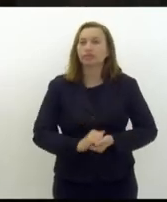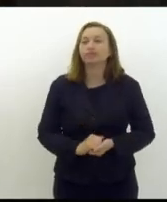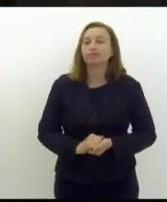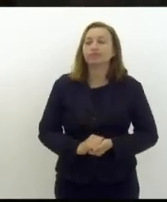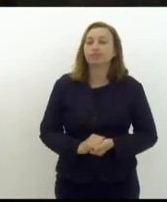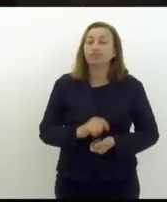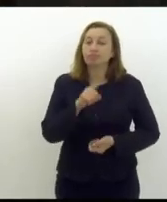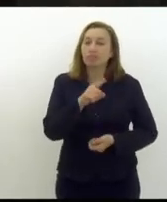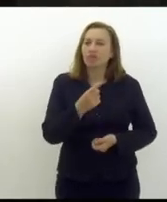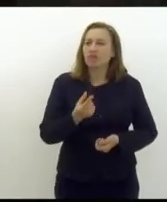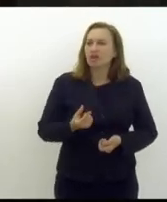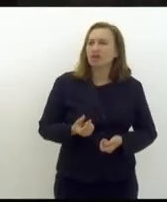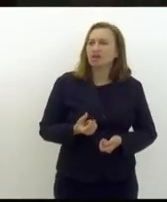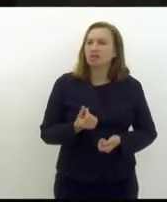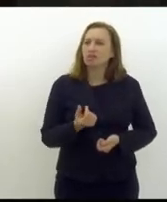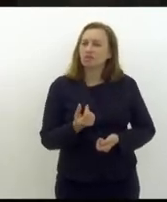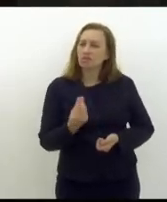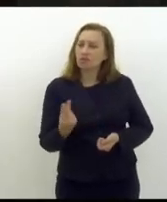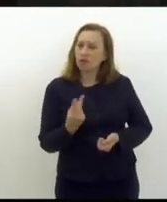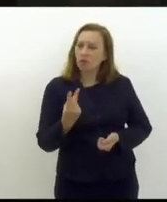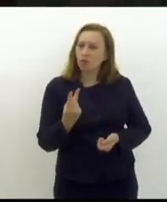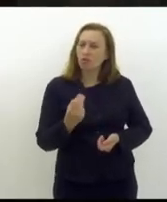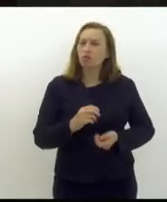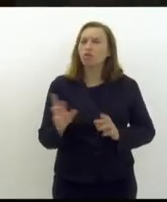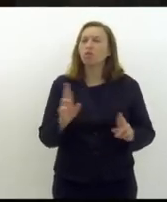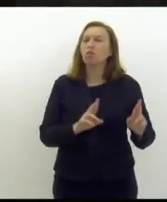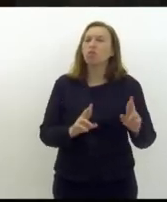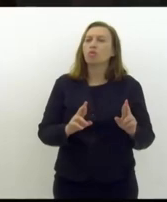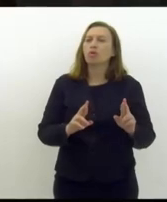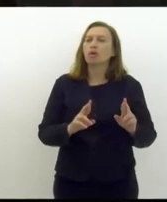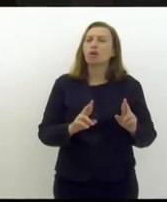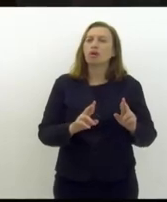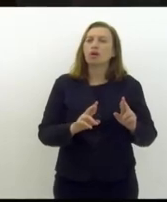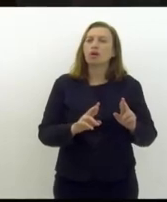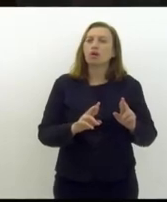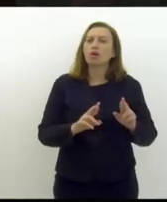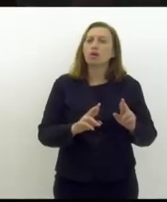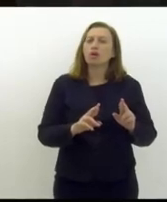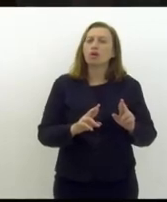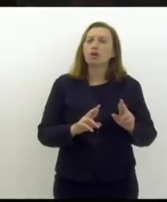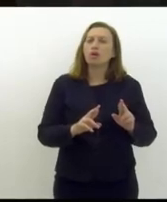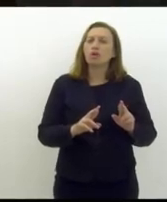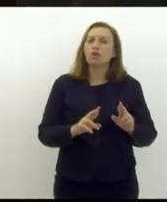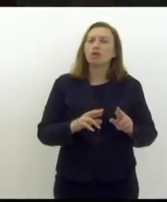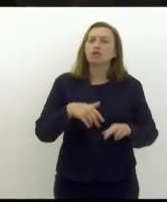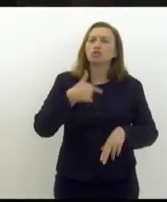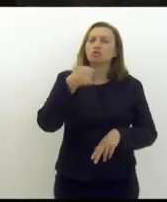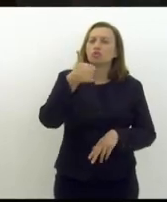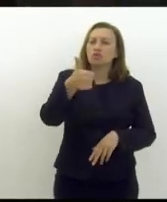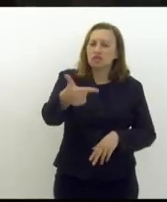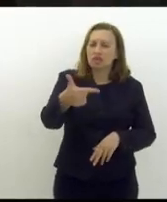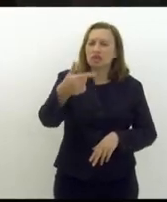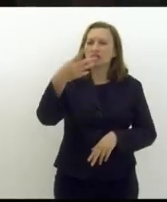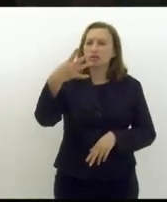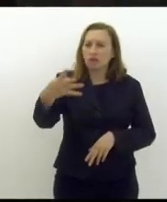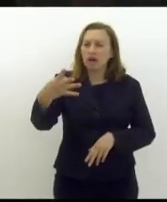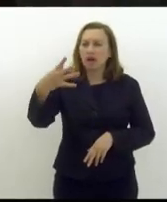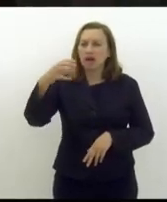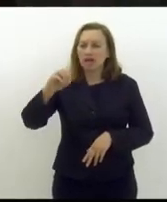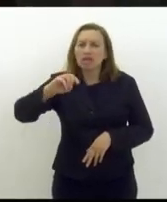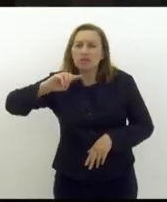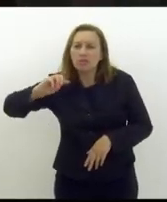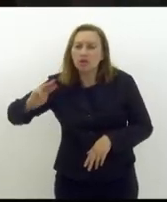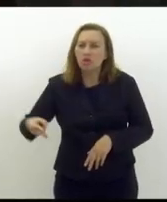Esse valor corresponde a 240 milhões de reais ou seja